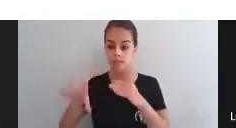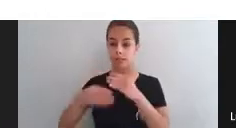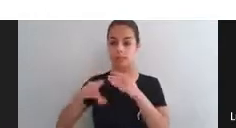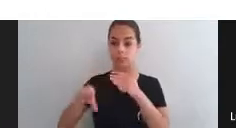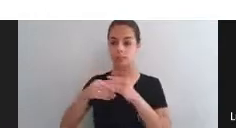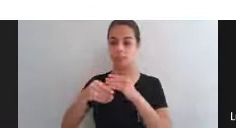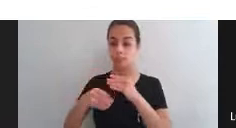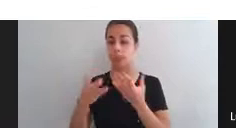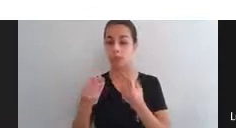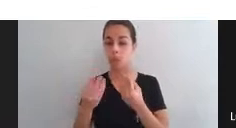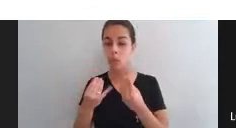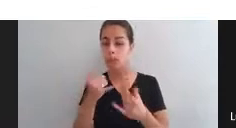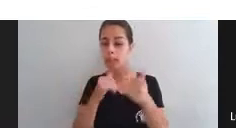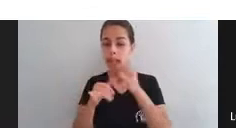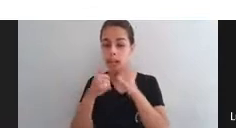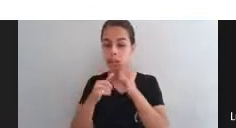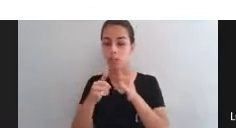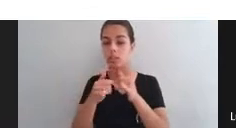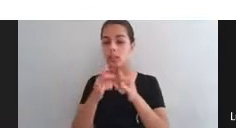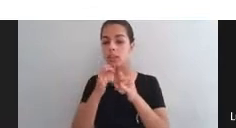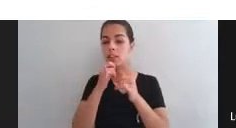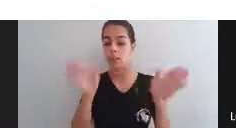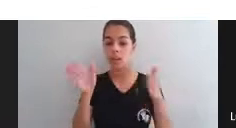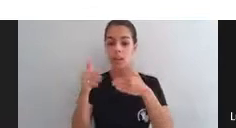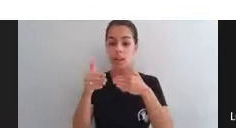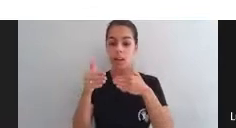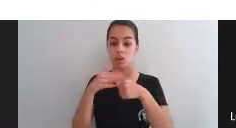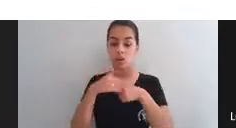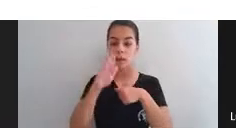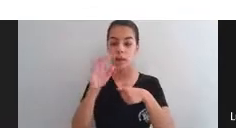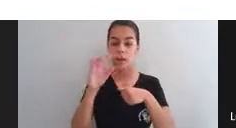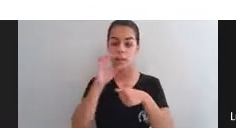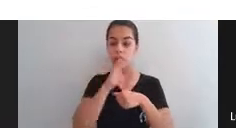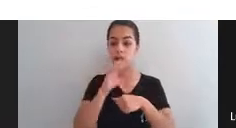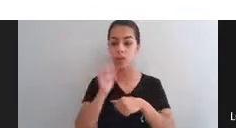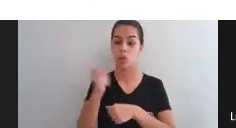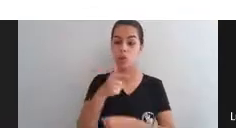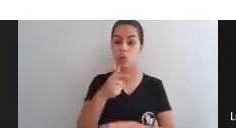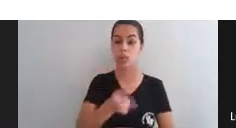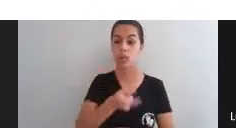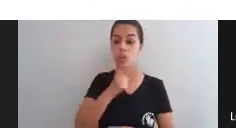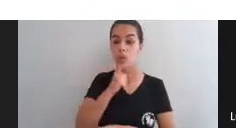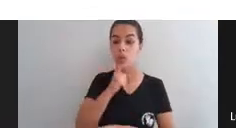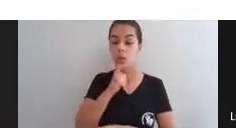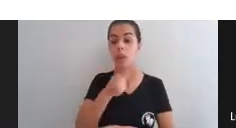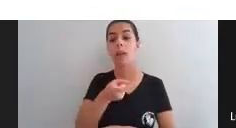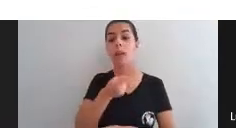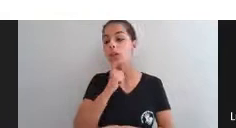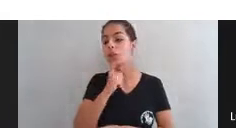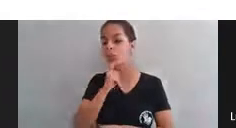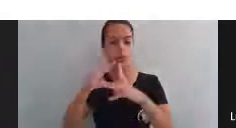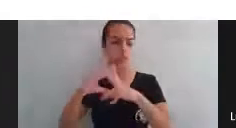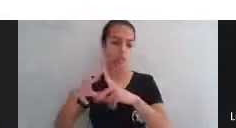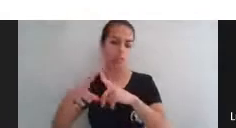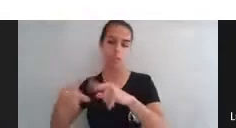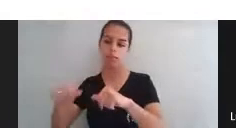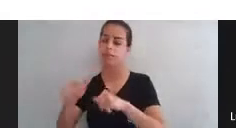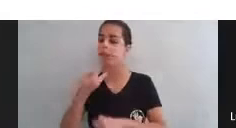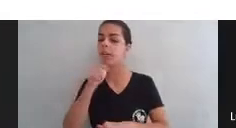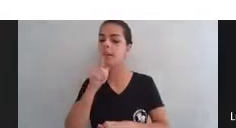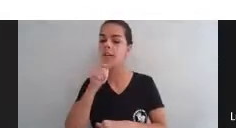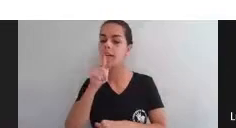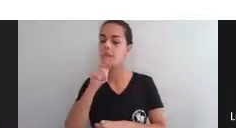eu tiver uma caixa que está muito mais quente do que o gelo ali dentro, o gelo vai virar completamente água e a gente